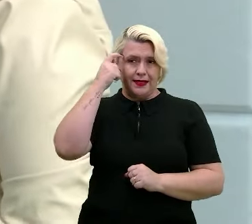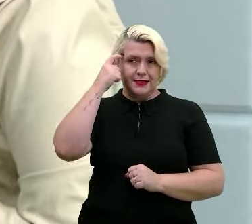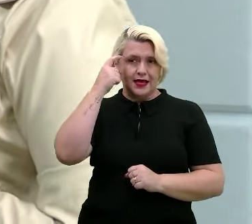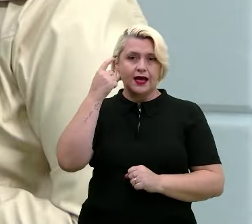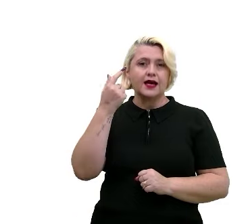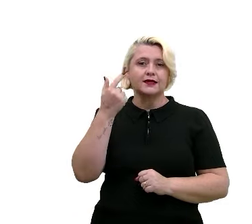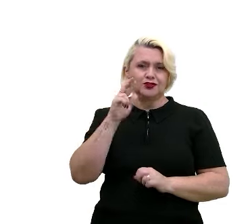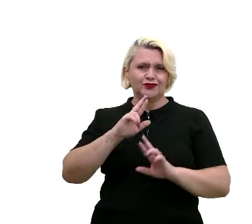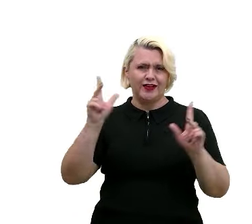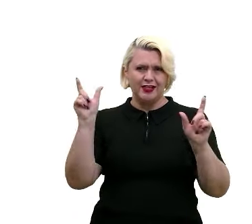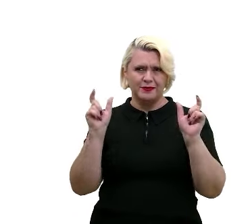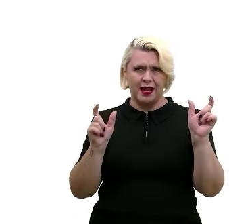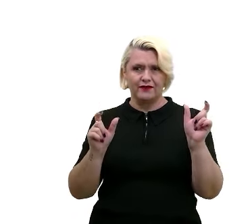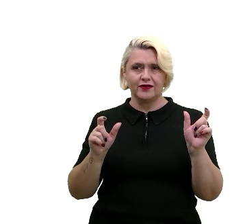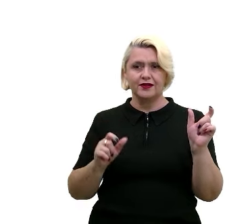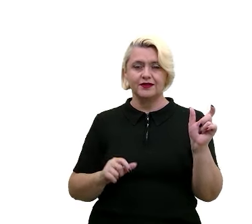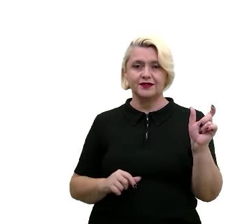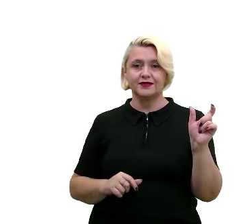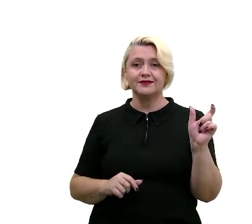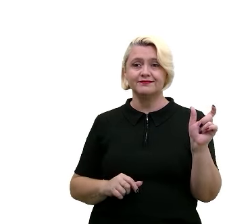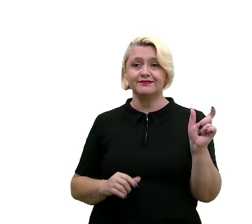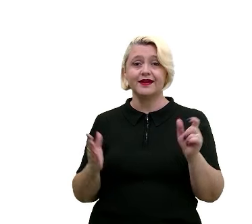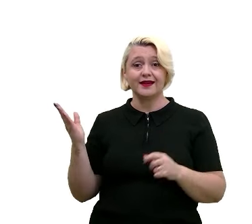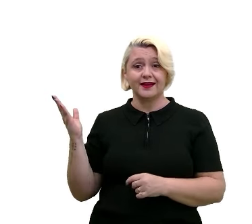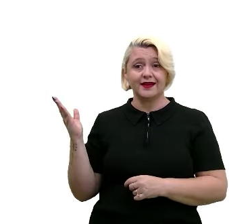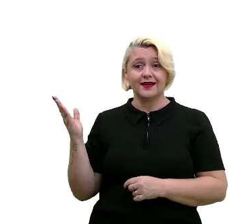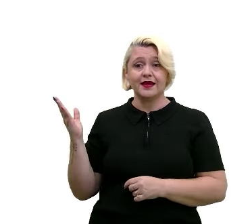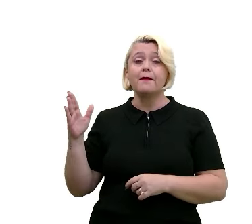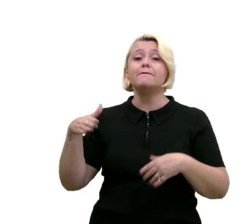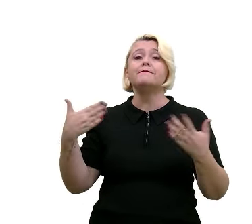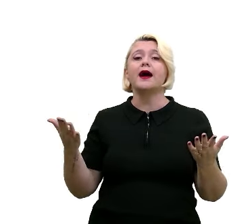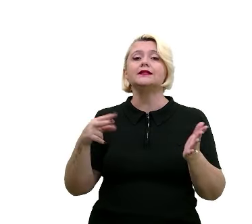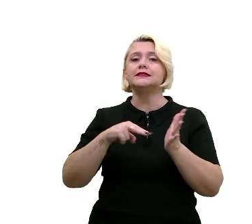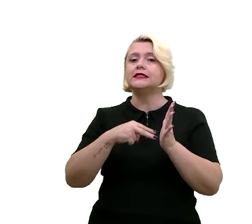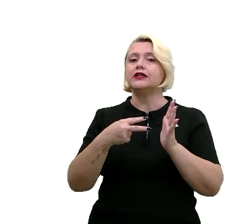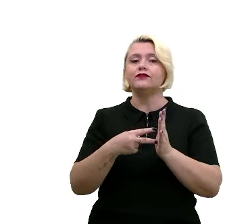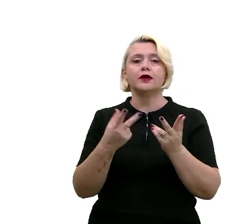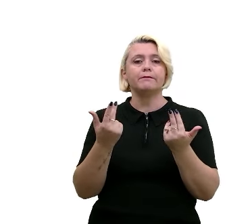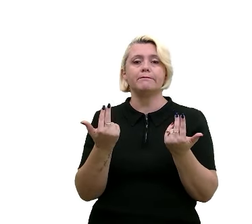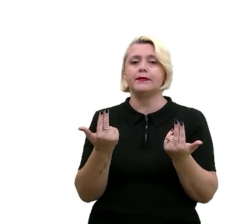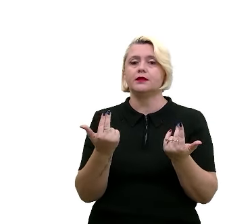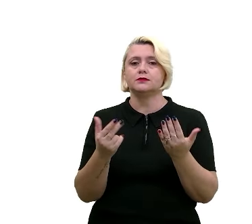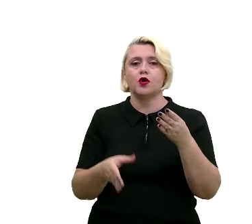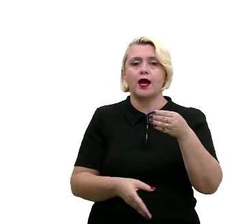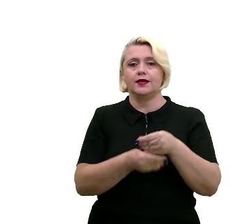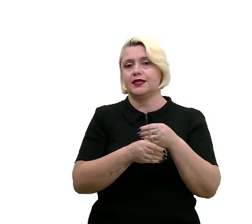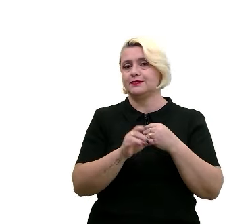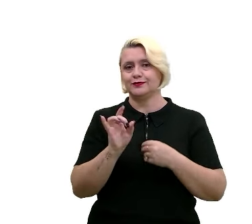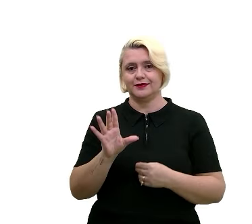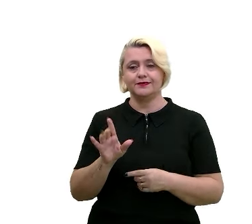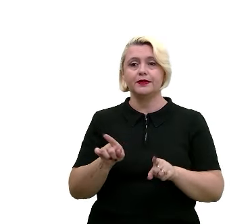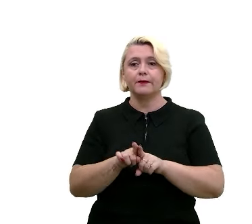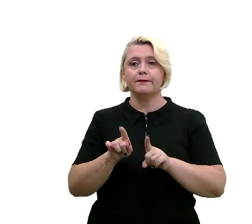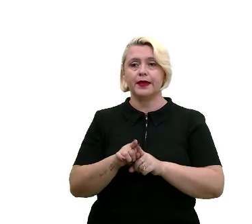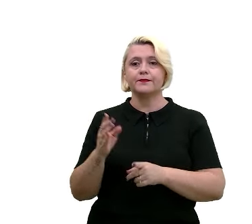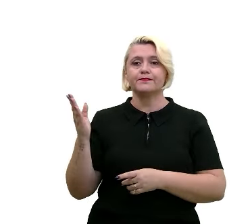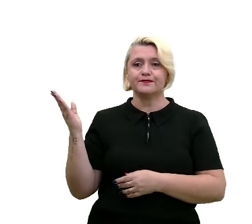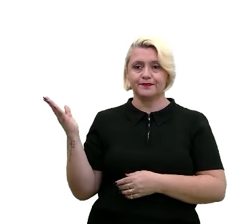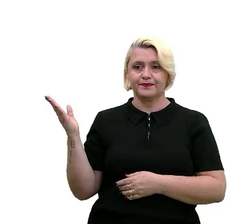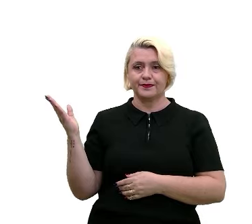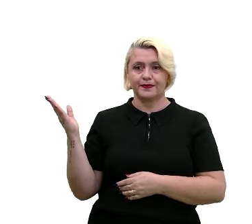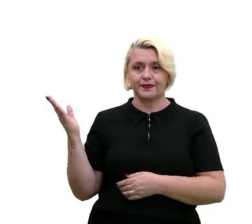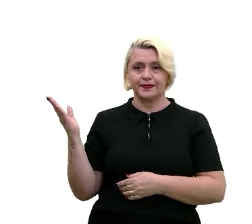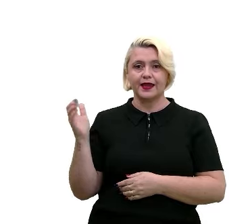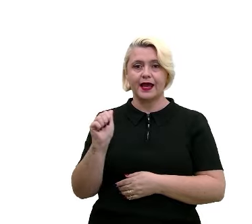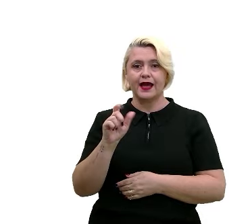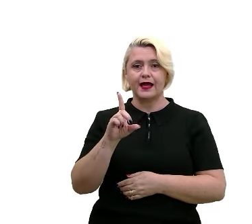outros sim. Mas qual é a ideia? A ideia é a mesma do acréscimo, tá? E o ademais.